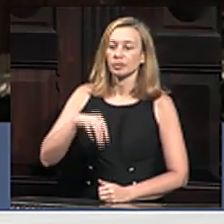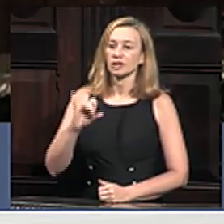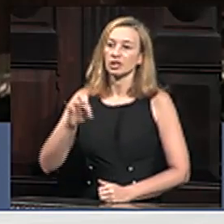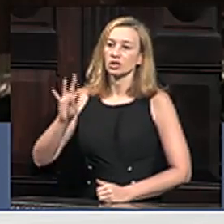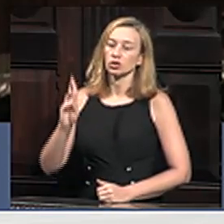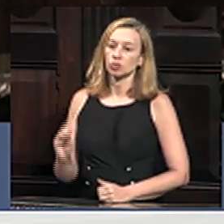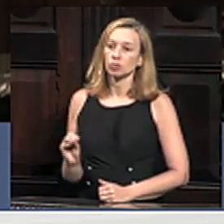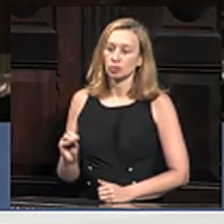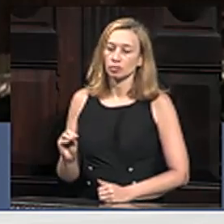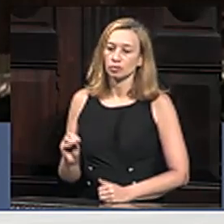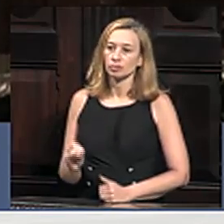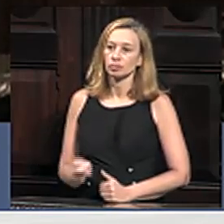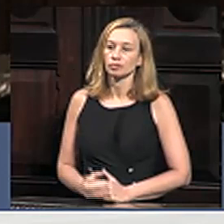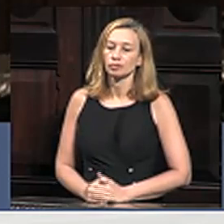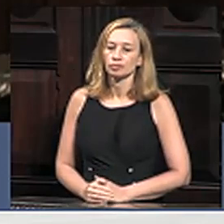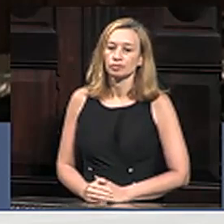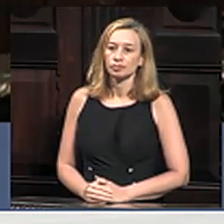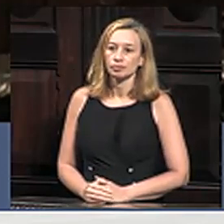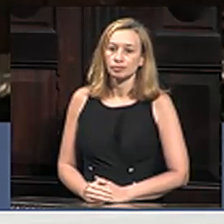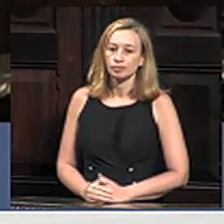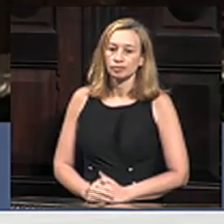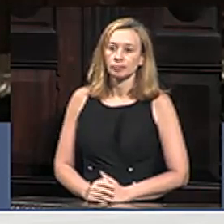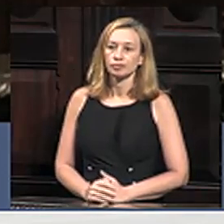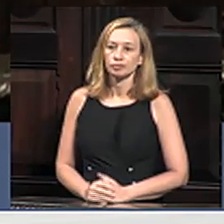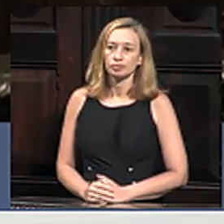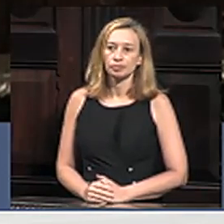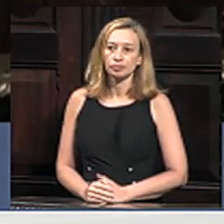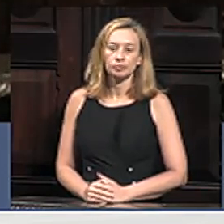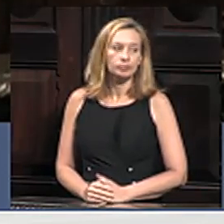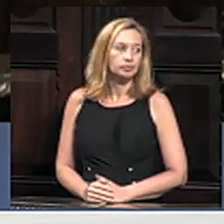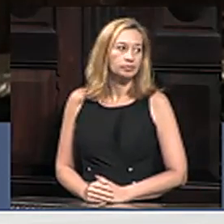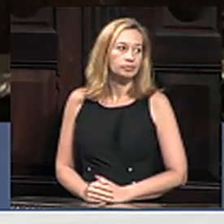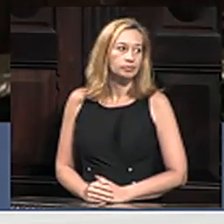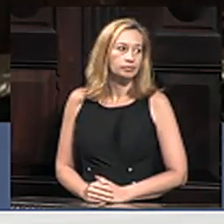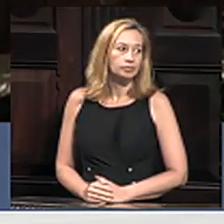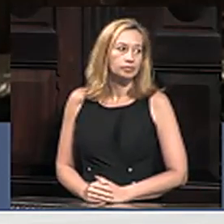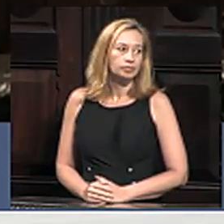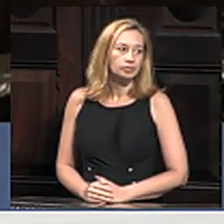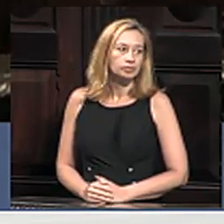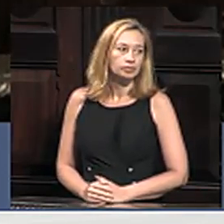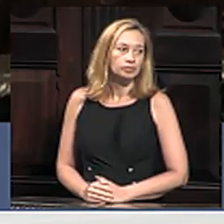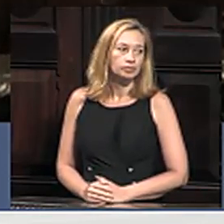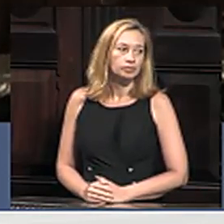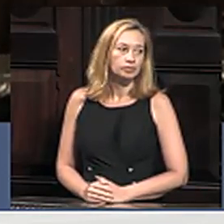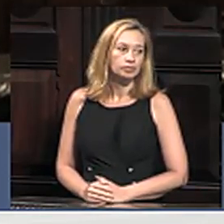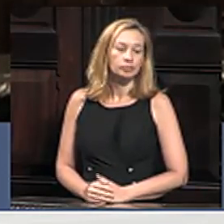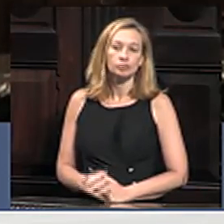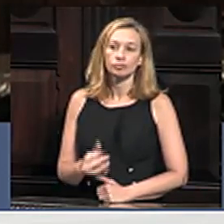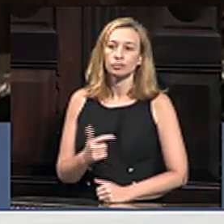Supremo não têm o chamado poder legisferante.